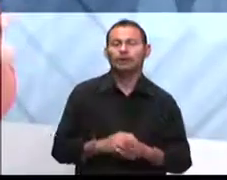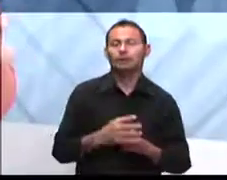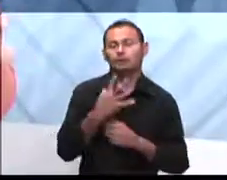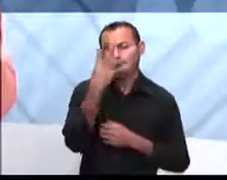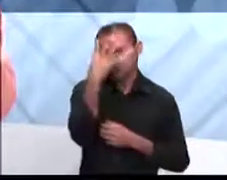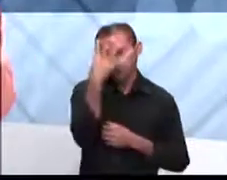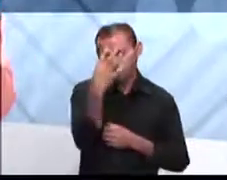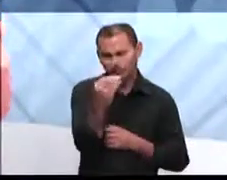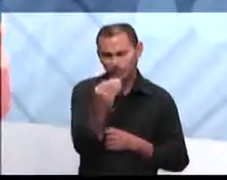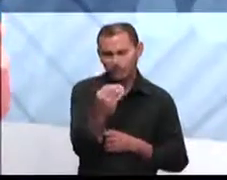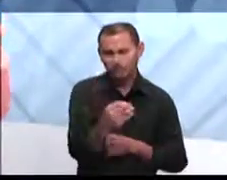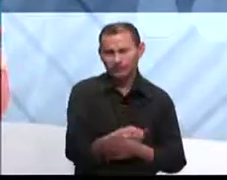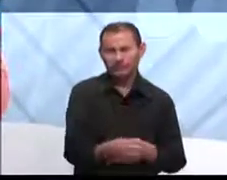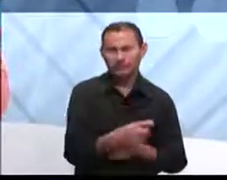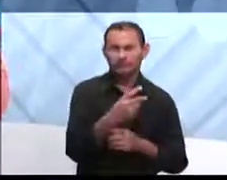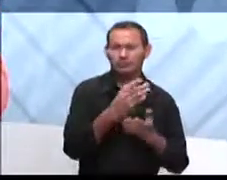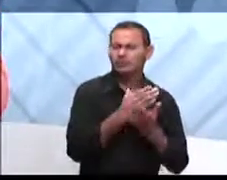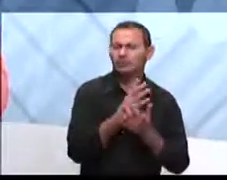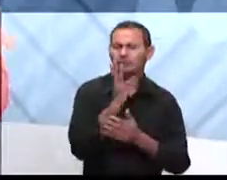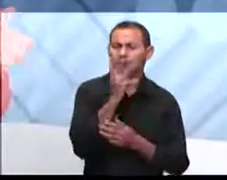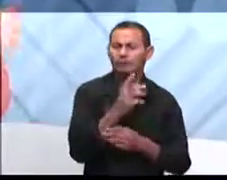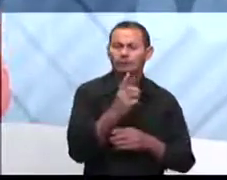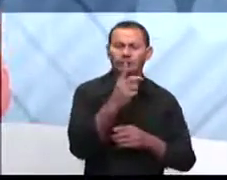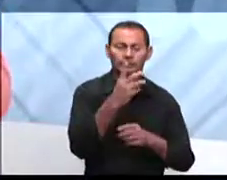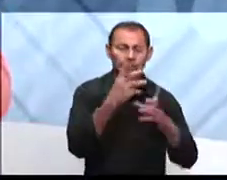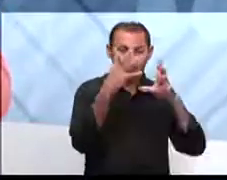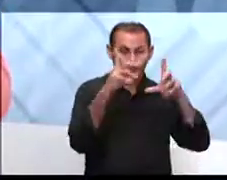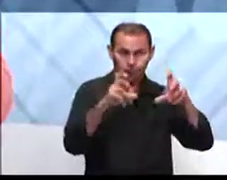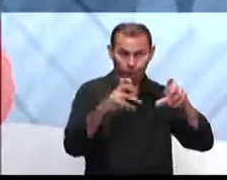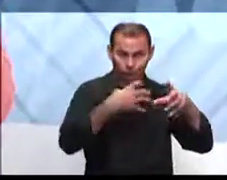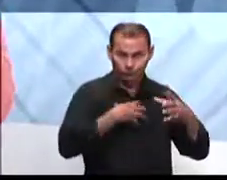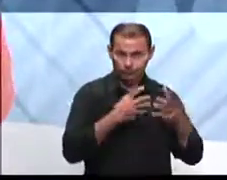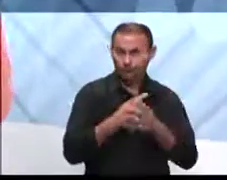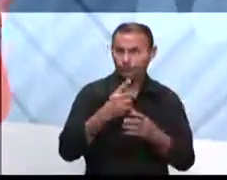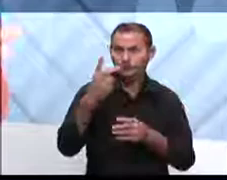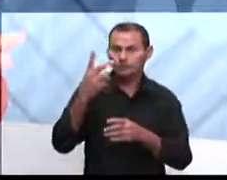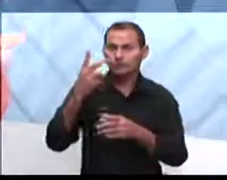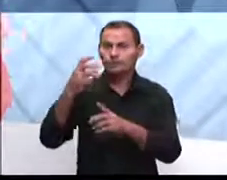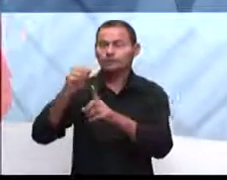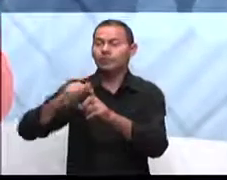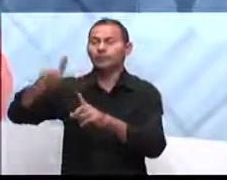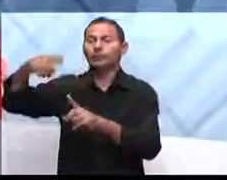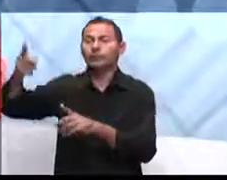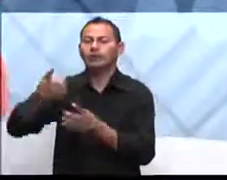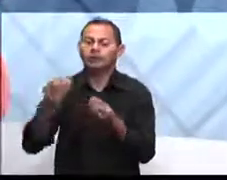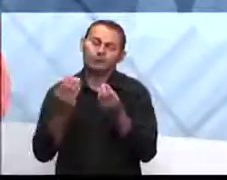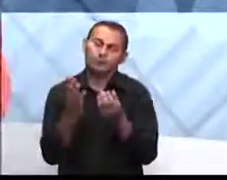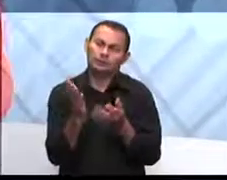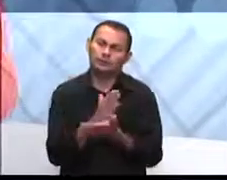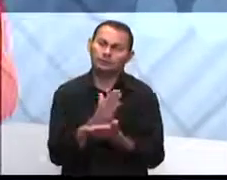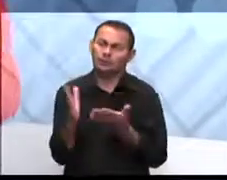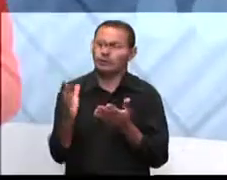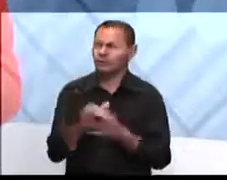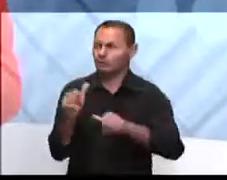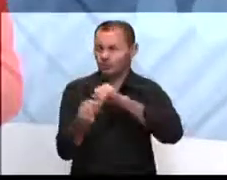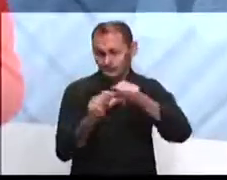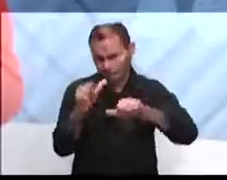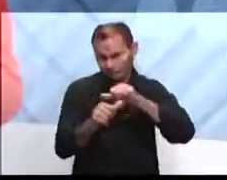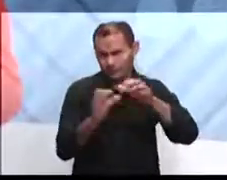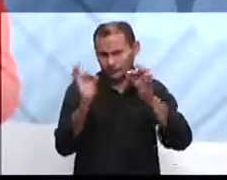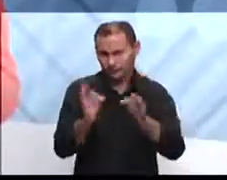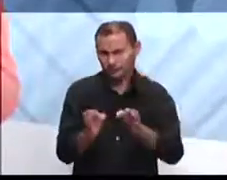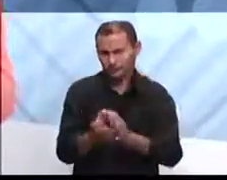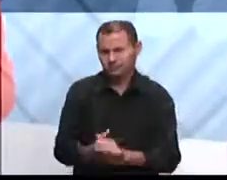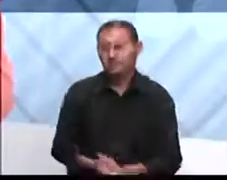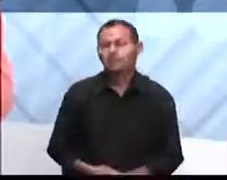Fotografia, passou 2 meses, quer dizer, eu já estou, talvez, com algumas poucas mudanças,